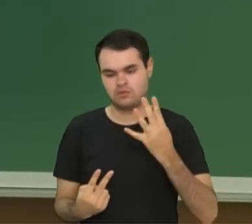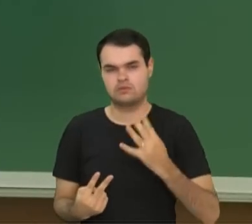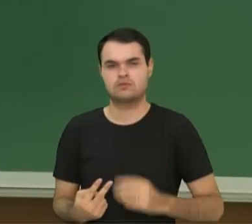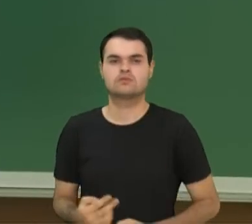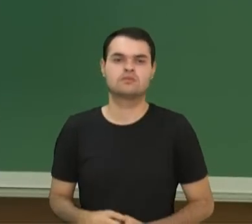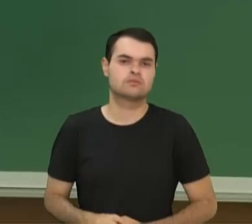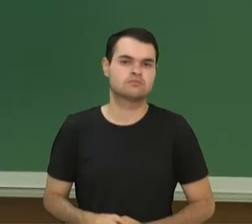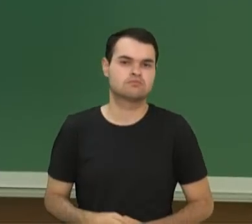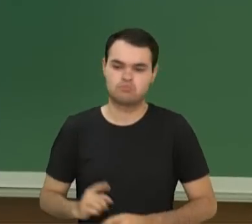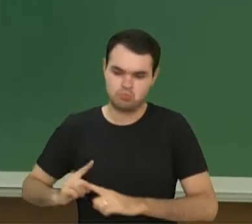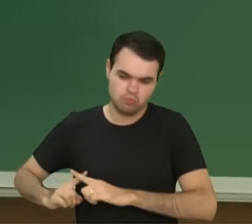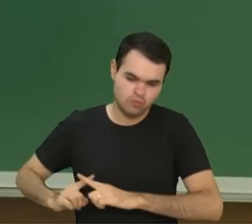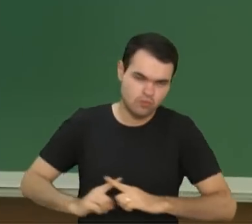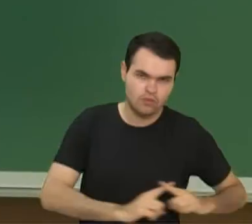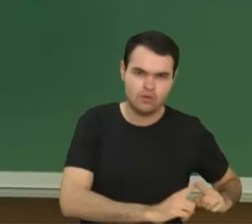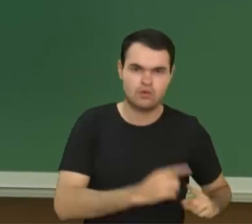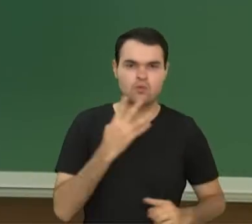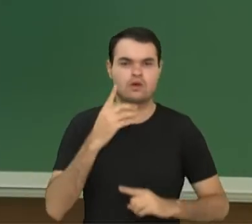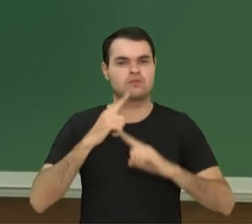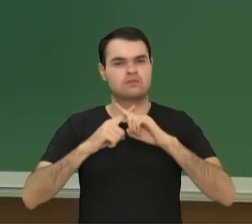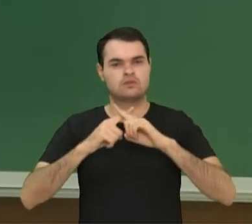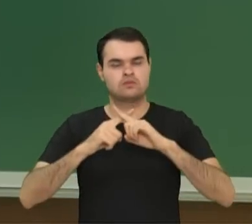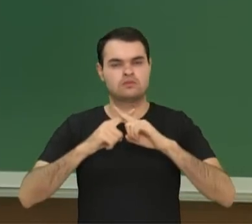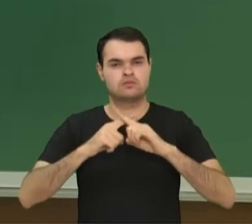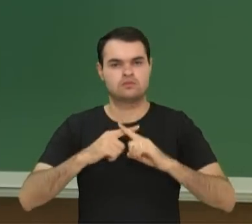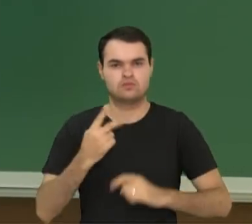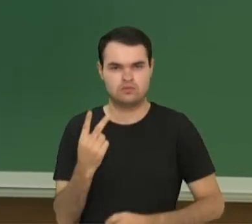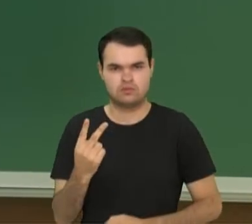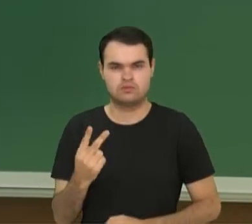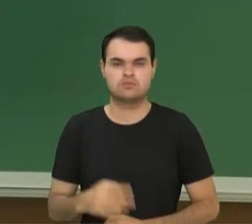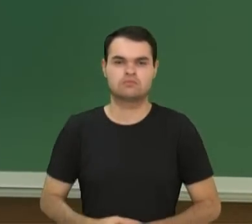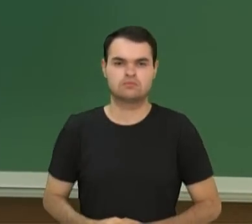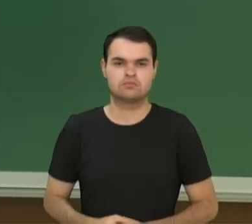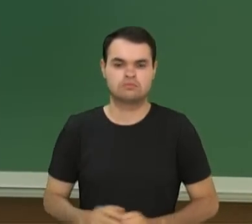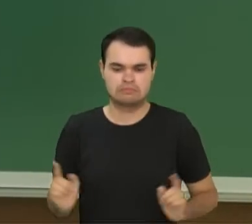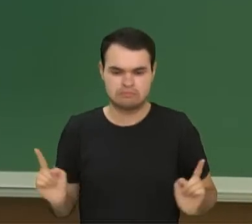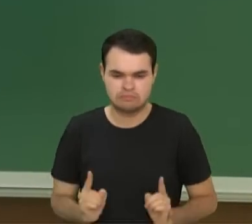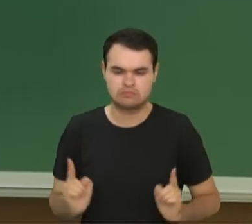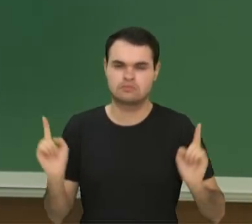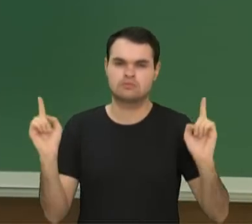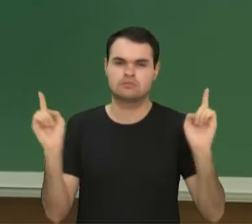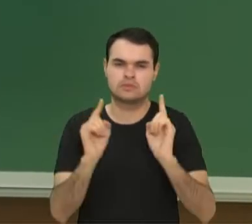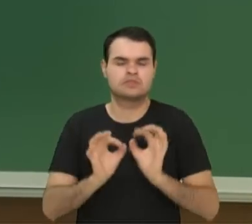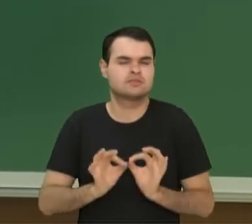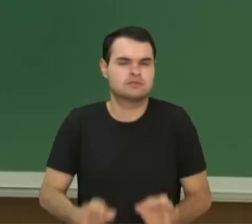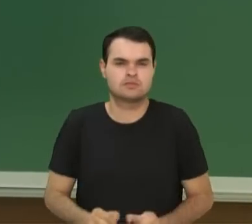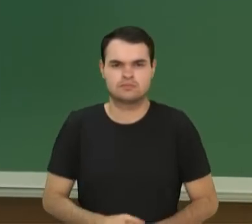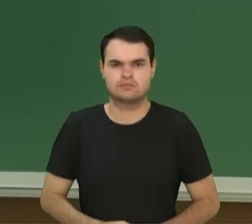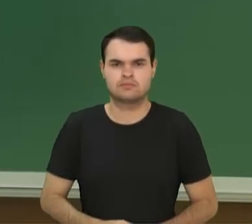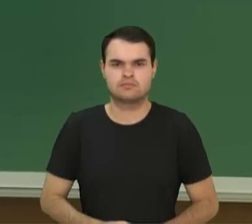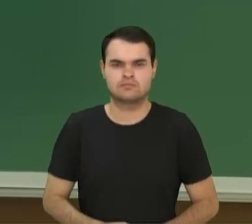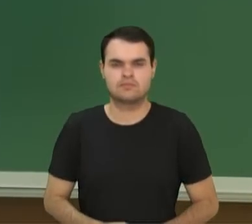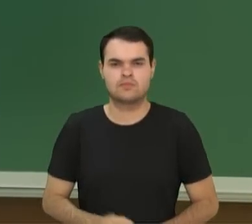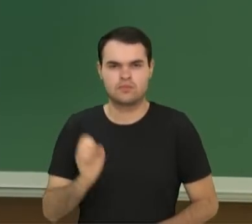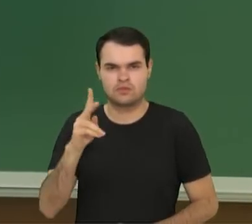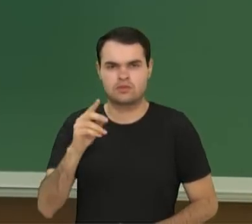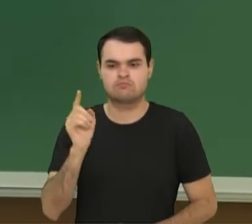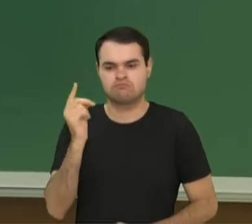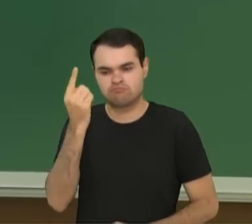quarta, multiplicação 4 vezes do 2. O que eu posso fazer? Simplifico. Primeiro com o primeiro,